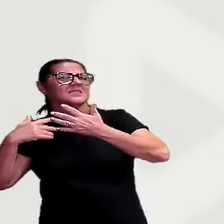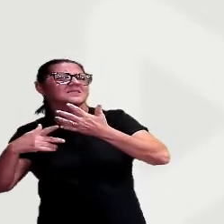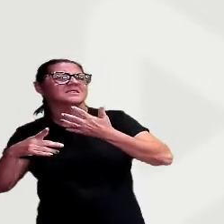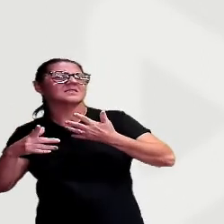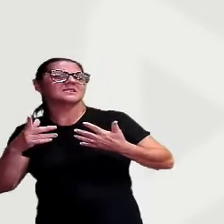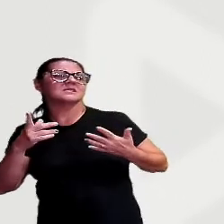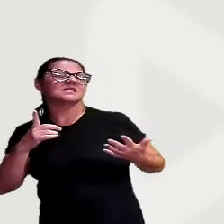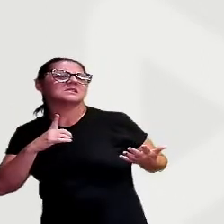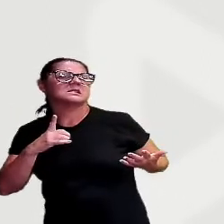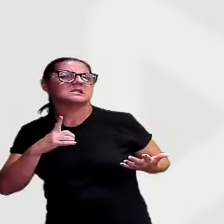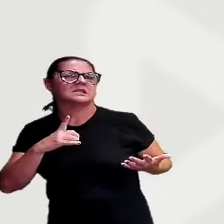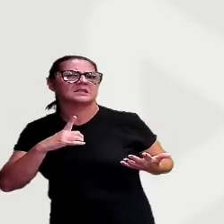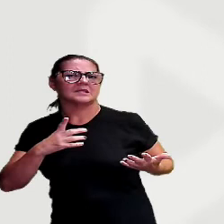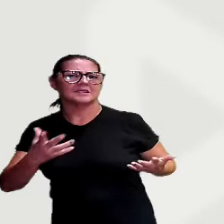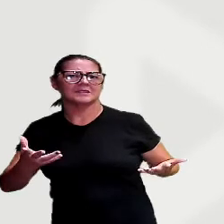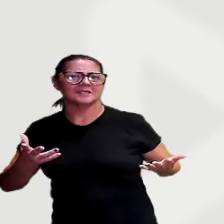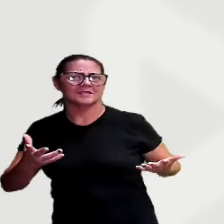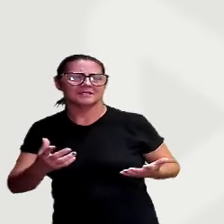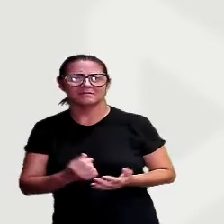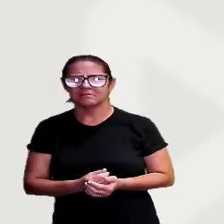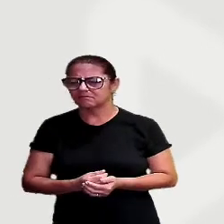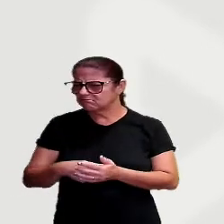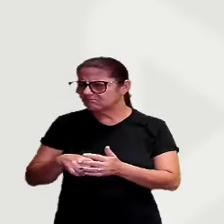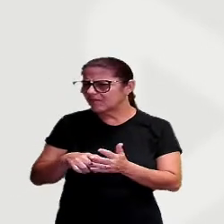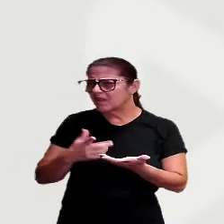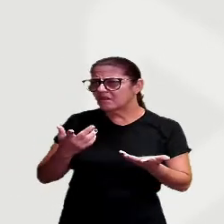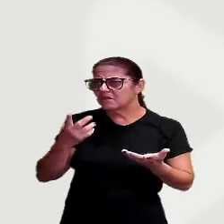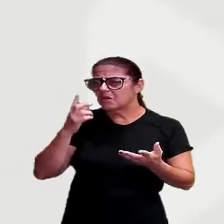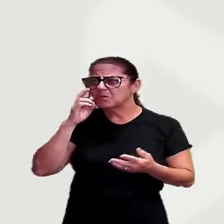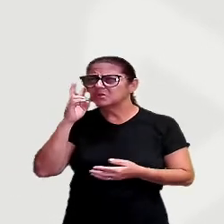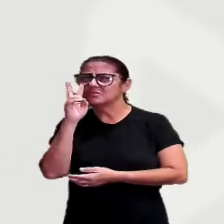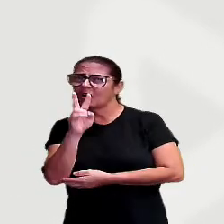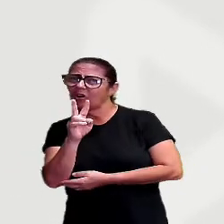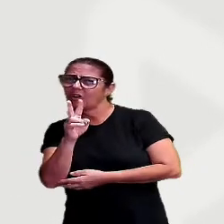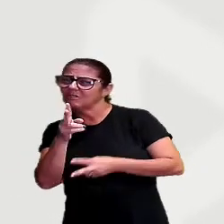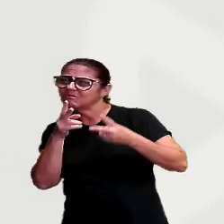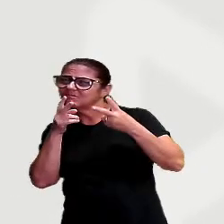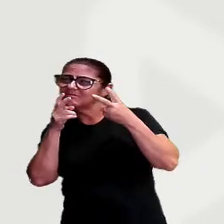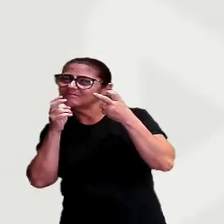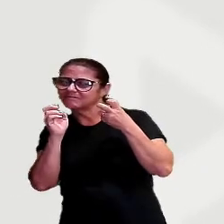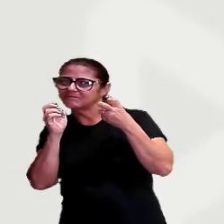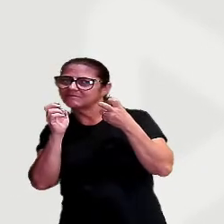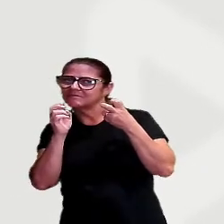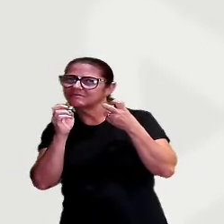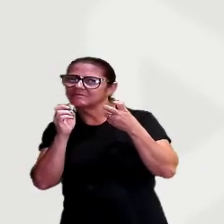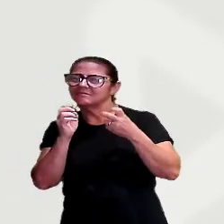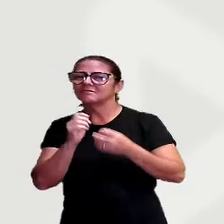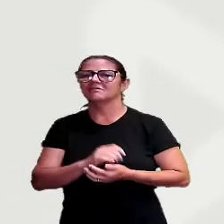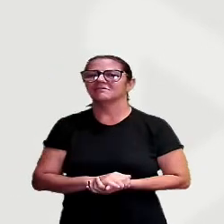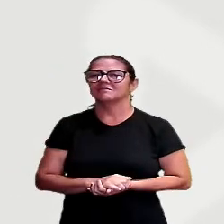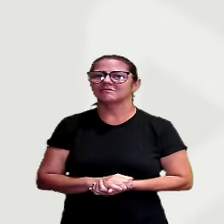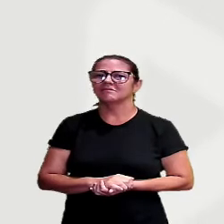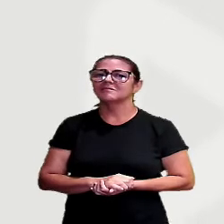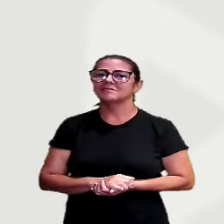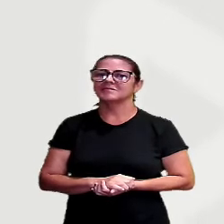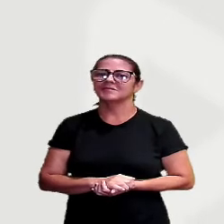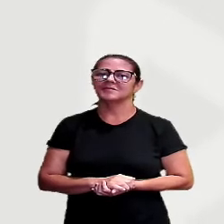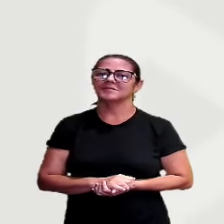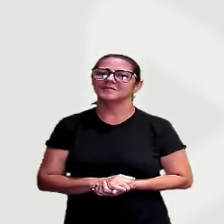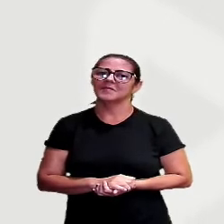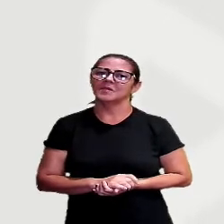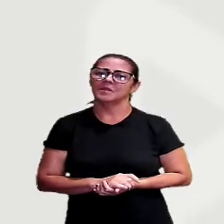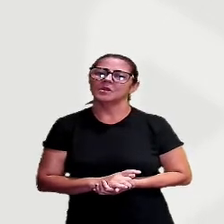ou existia. E aí a gente vai analisar lá em cima, né, gente? Já deu para a gente prestar atenção